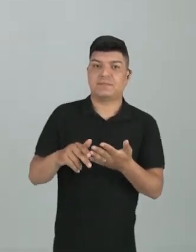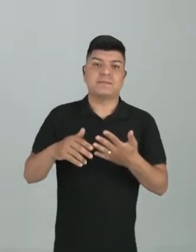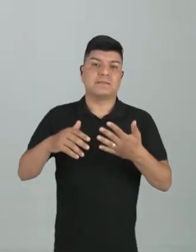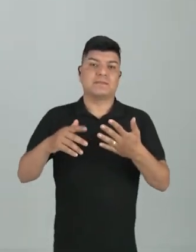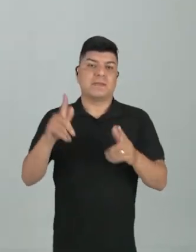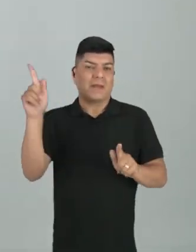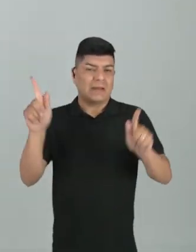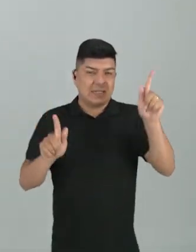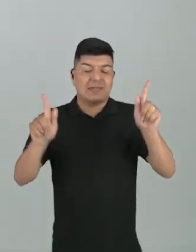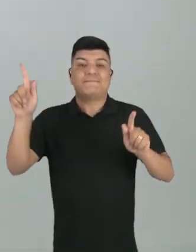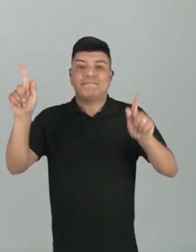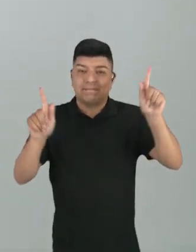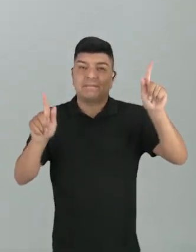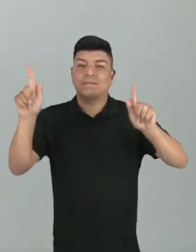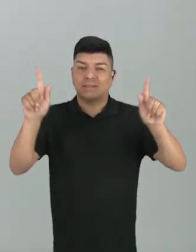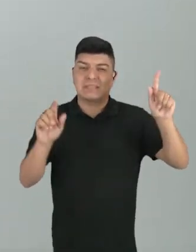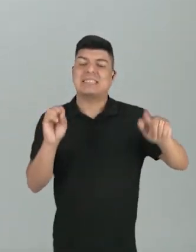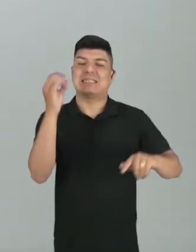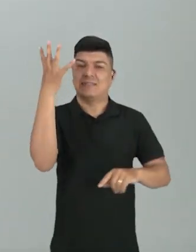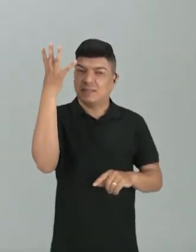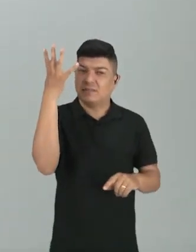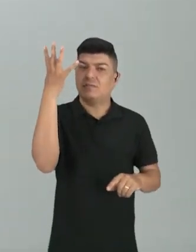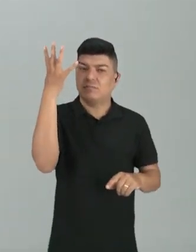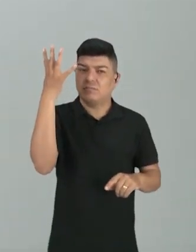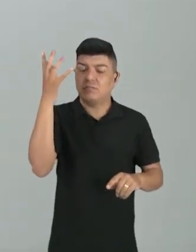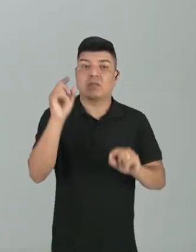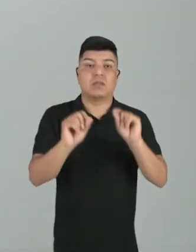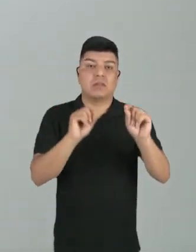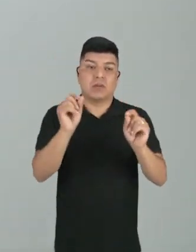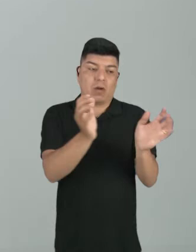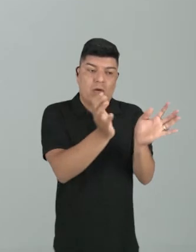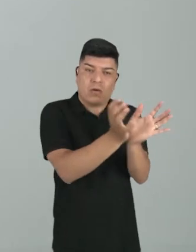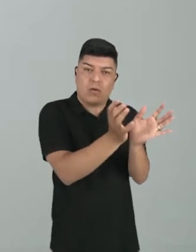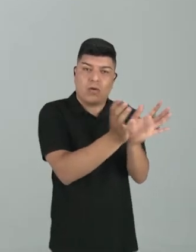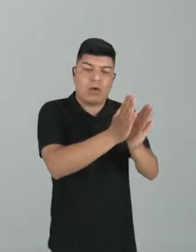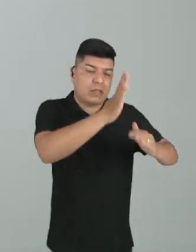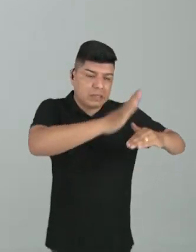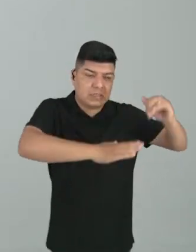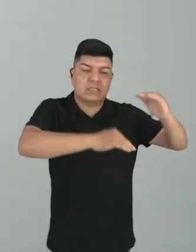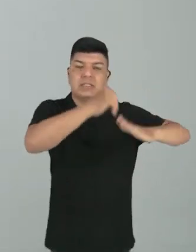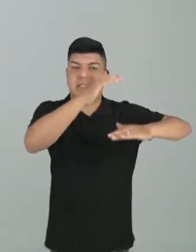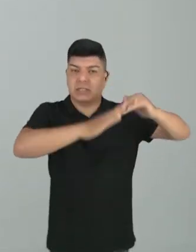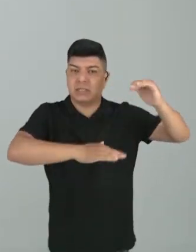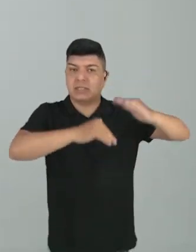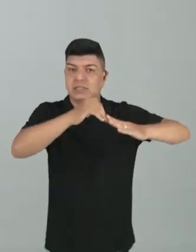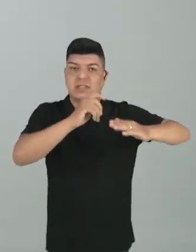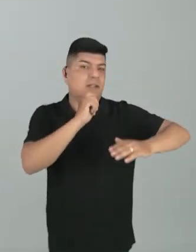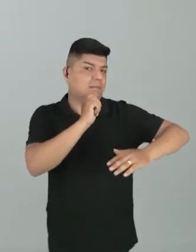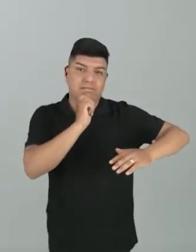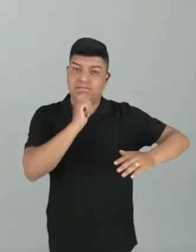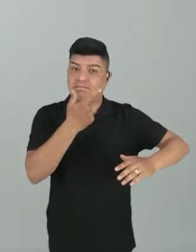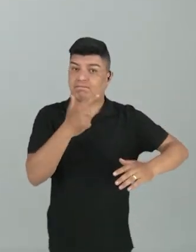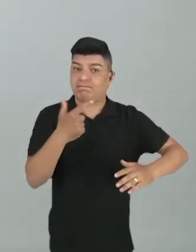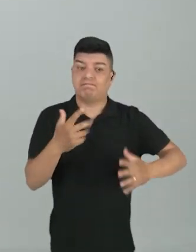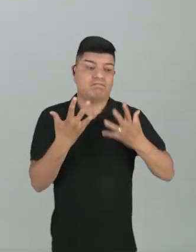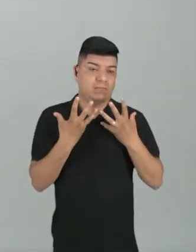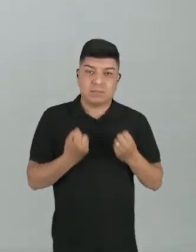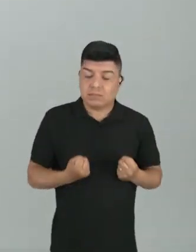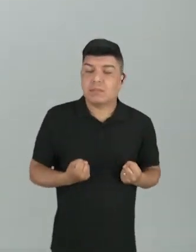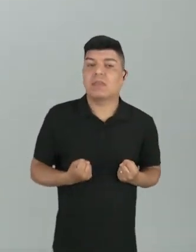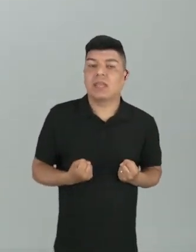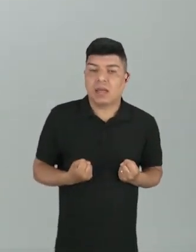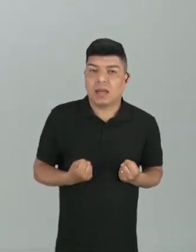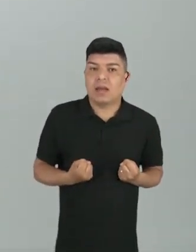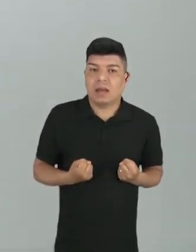inúmeras greves aconteceram, categorias profissionais que ainda não tinham aderido a